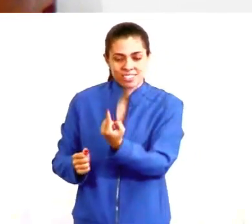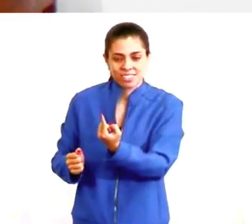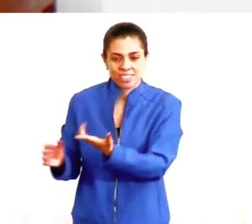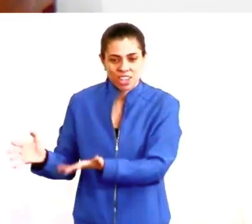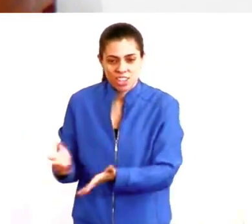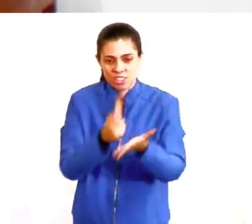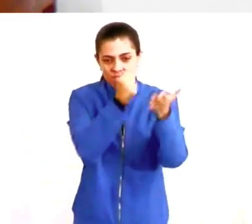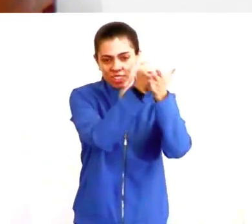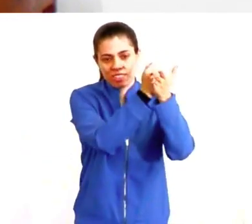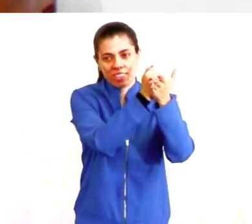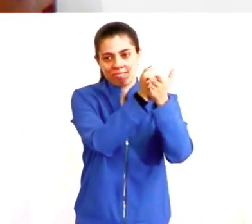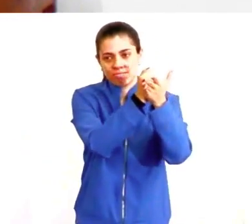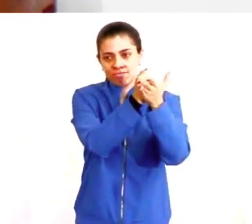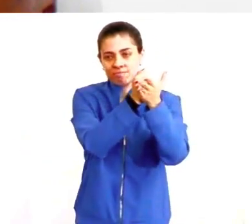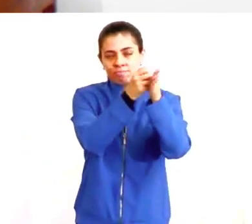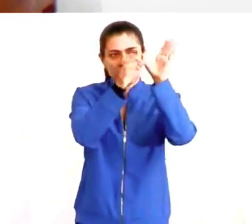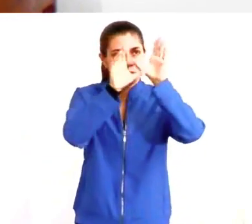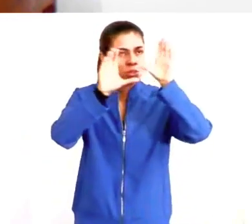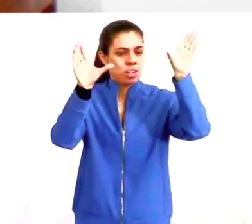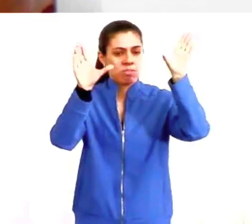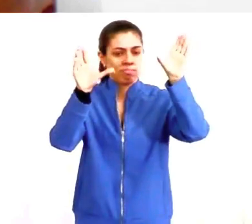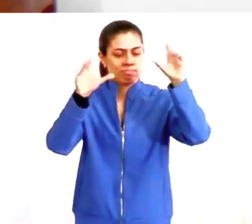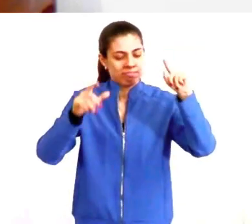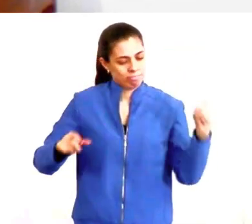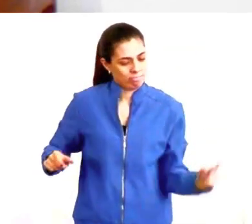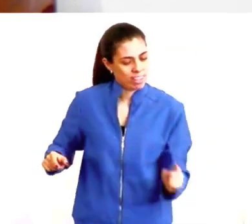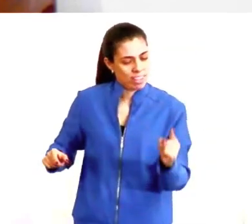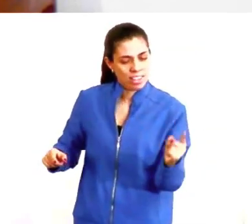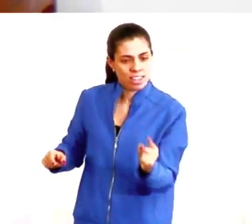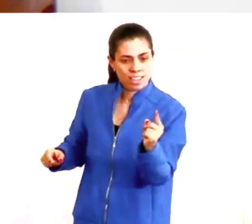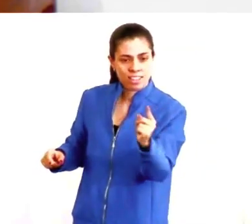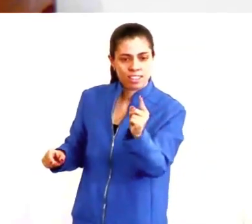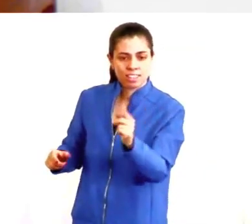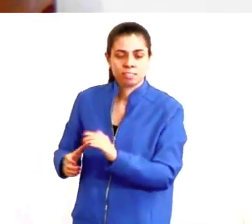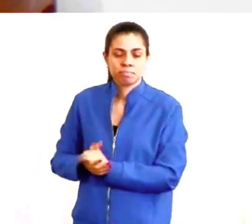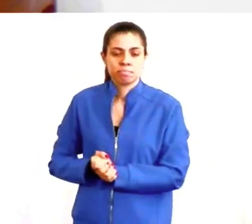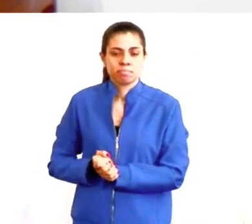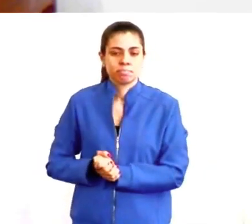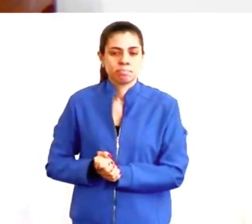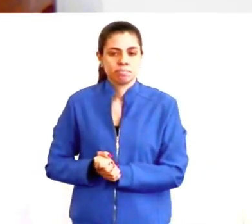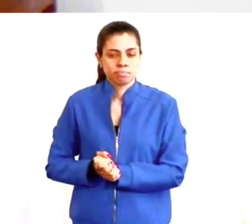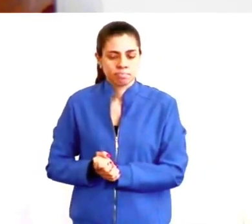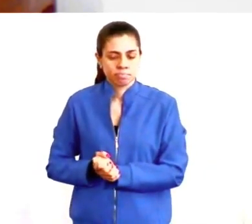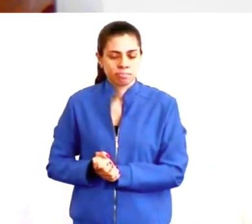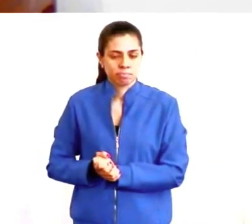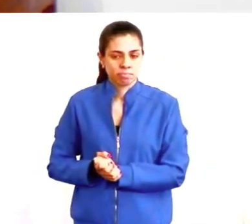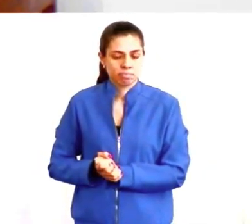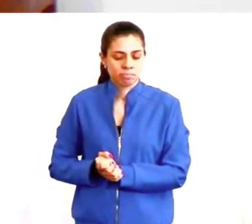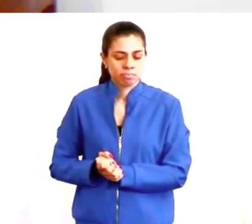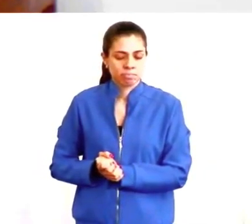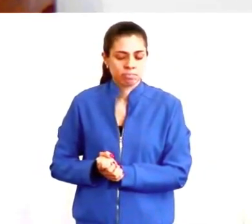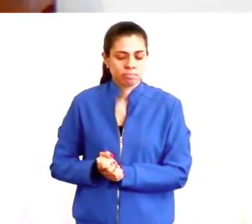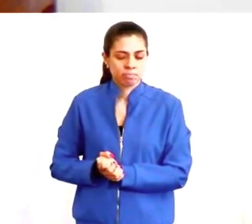definitivamente para aquele lugar de glória que lhe foi restituído, que lhe foi restabelecido na ressurreição.